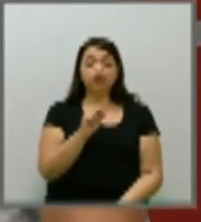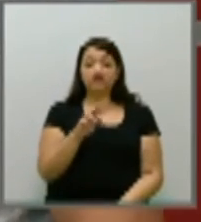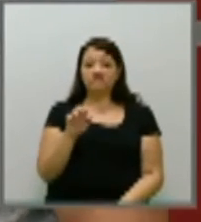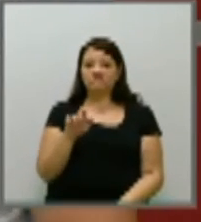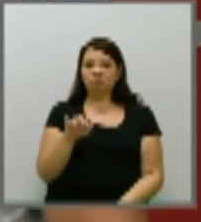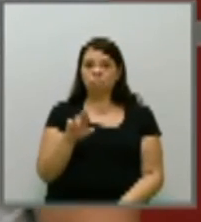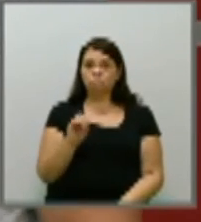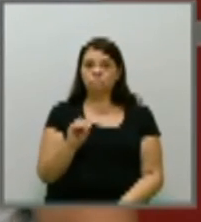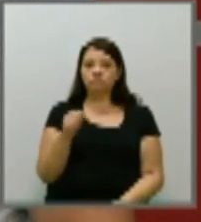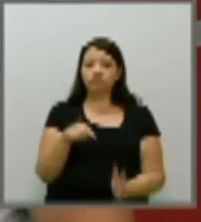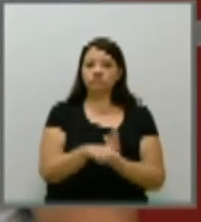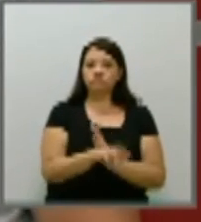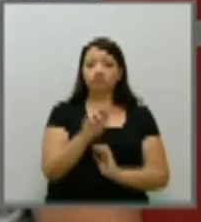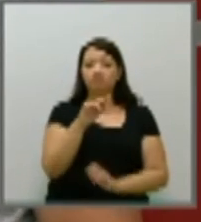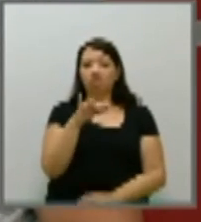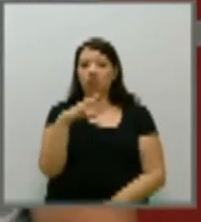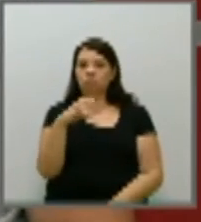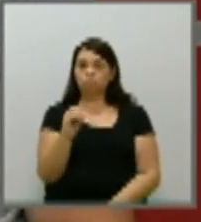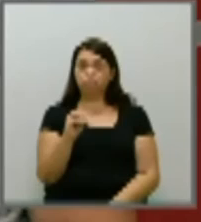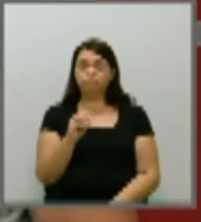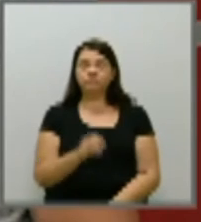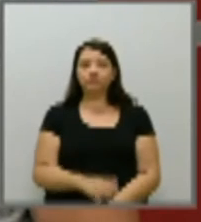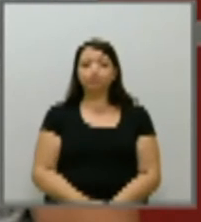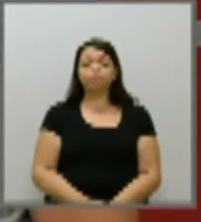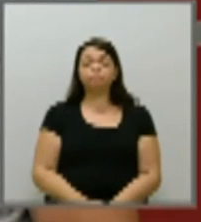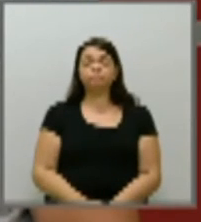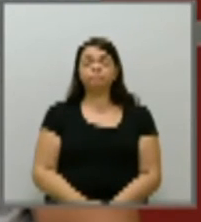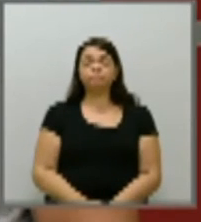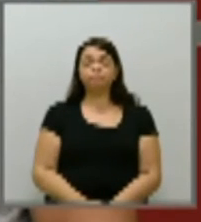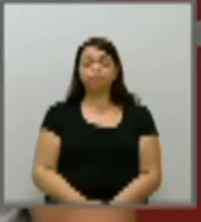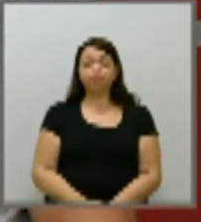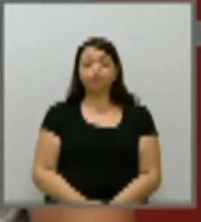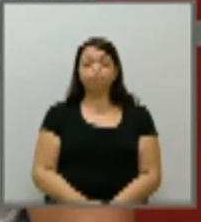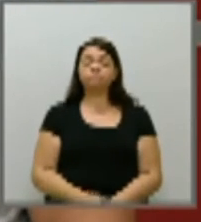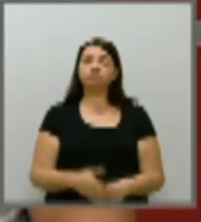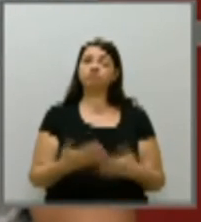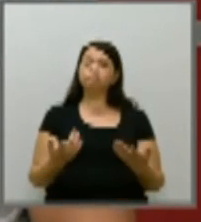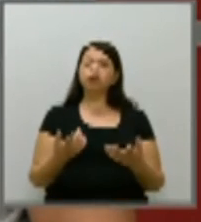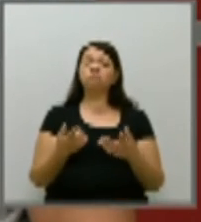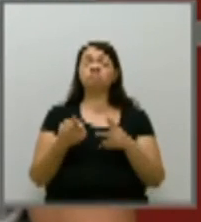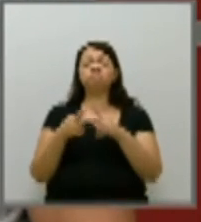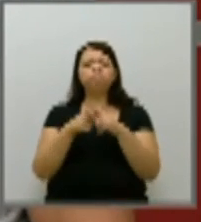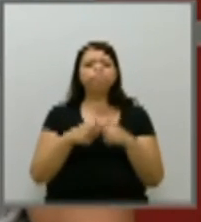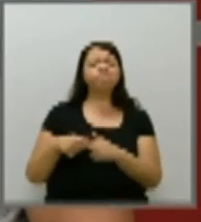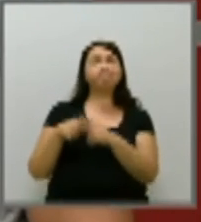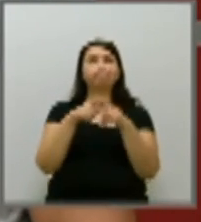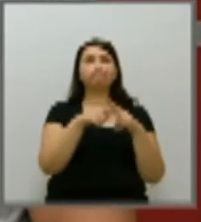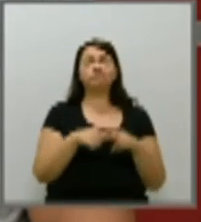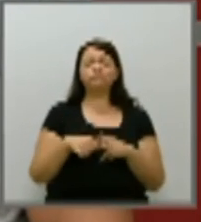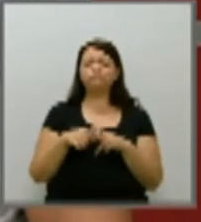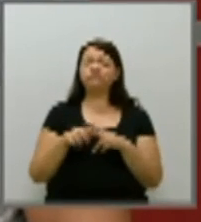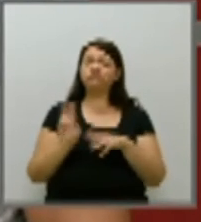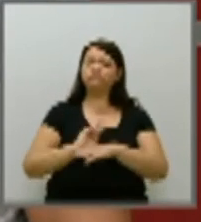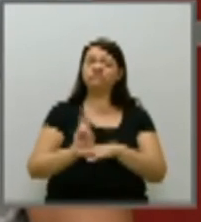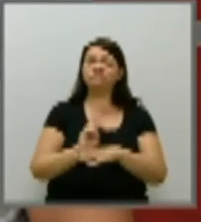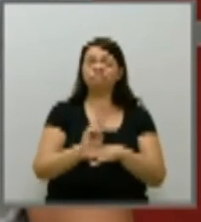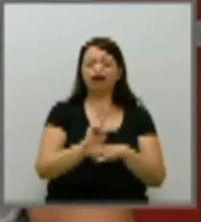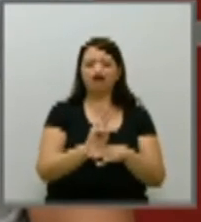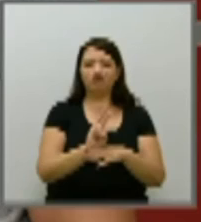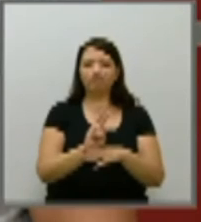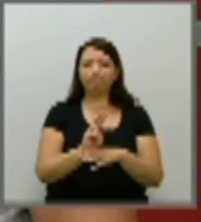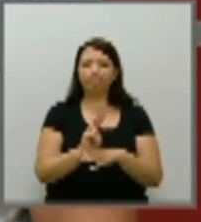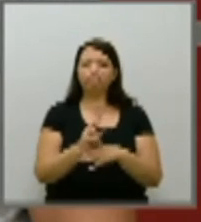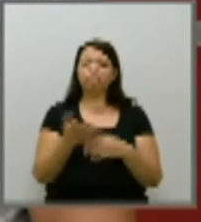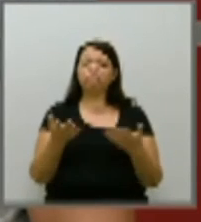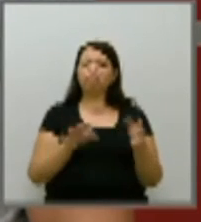Queria perguntar ao candidato Marco Alba, diante do ajuste fiscal, que hoje, em função da